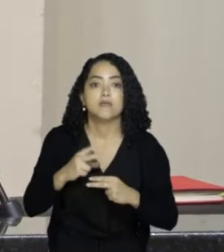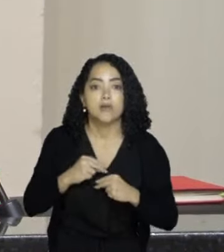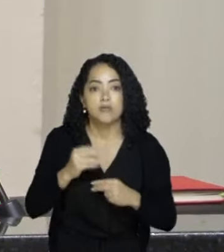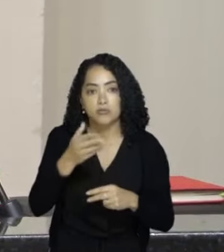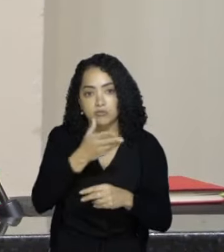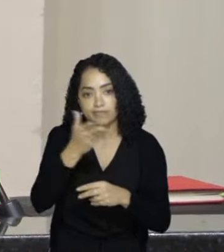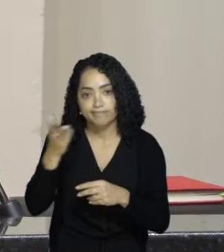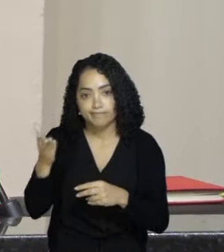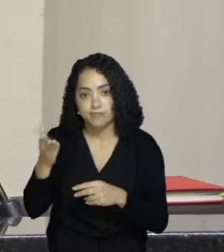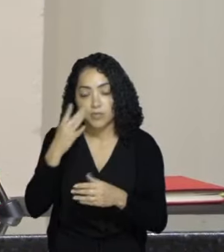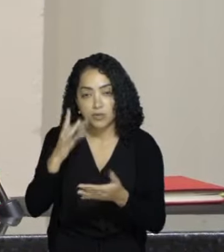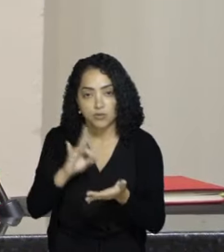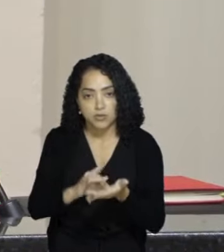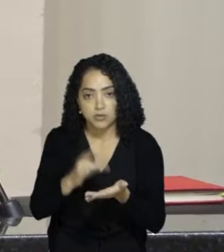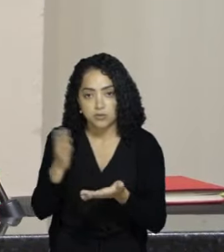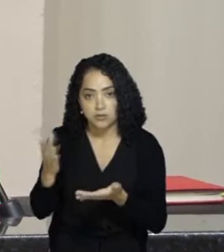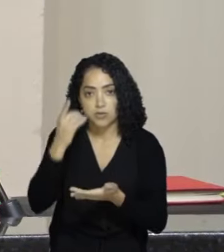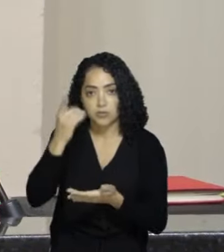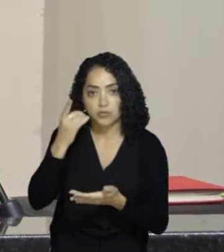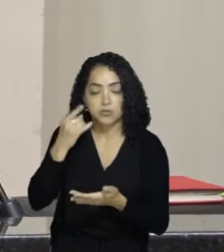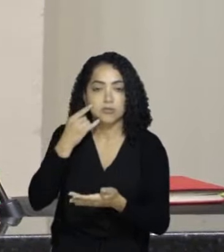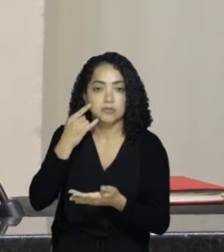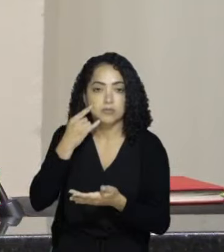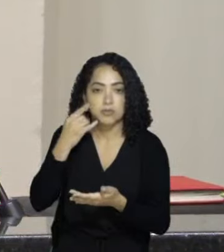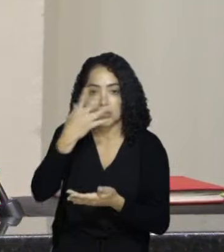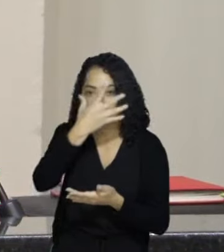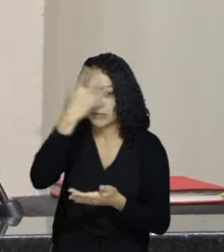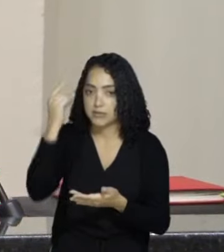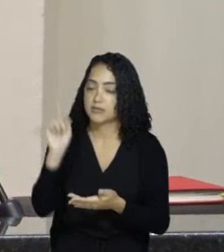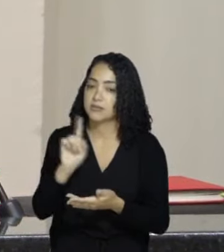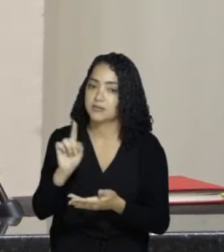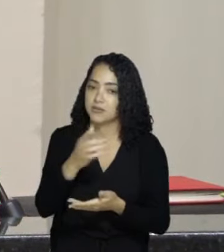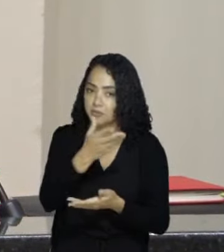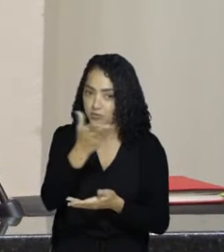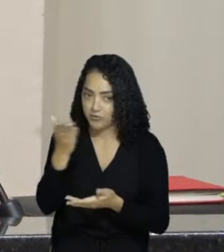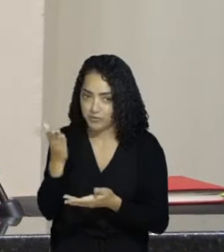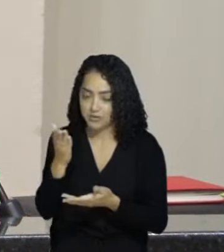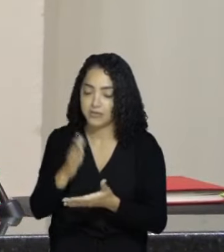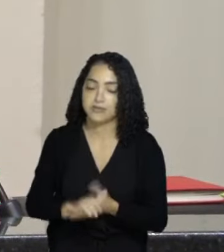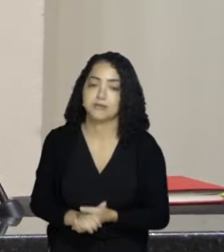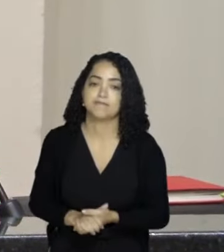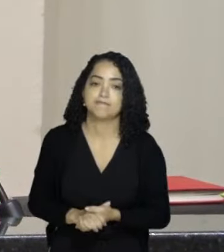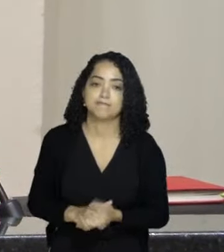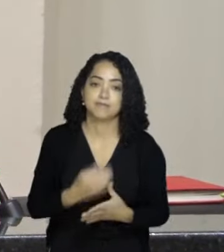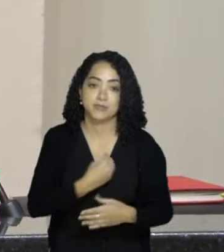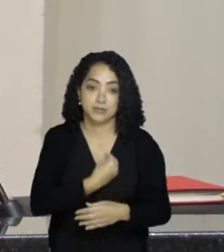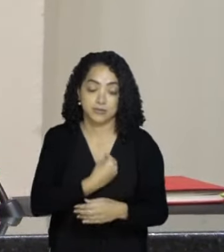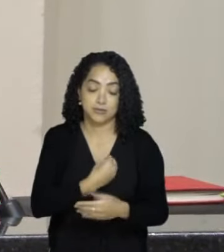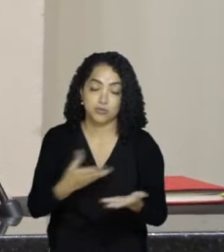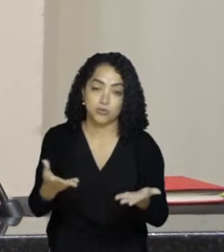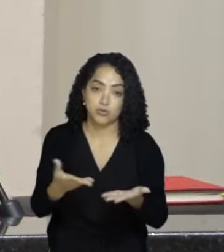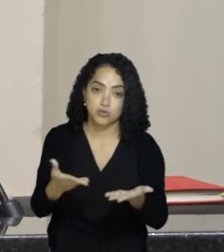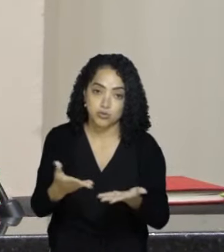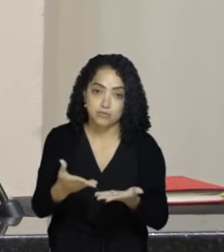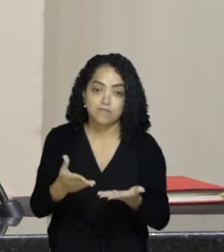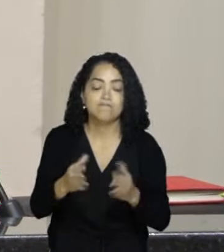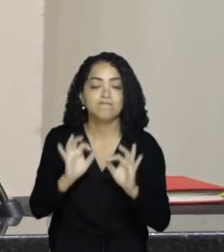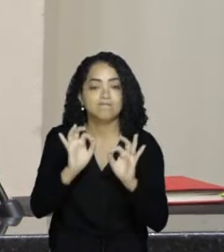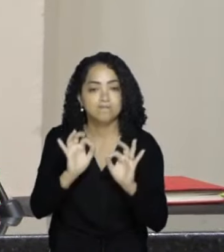ao deputado Mauro de Nadal não deve ser esquecido pelos senhores e senhoras que estão aqui nesta casa, nesta tarde. Não tenham dúvida